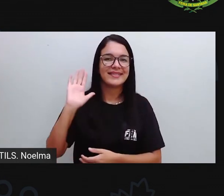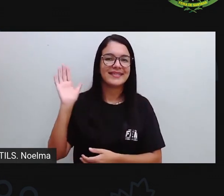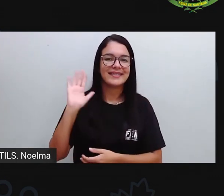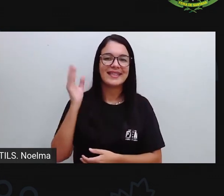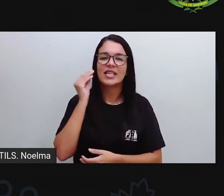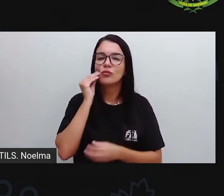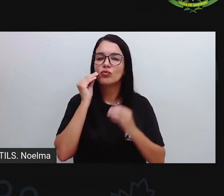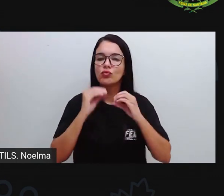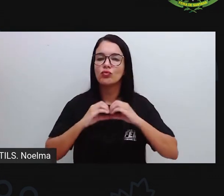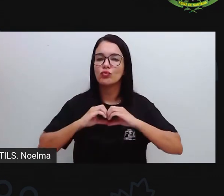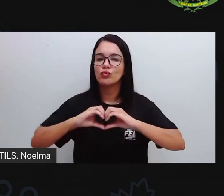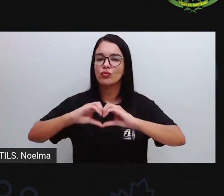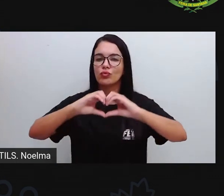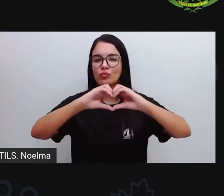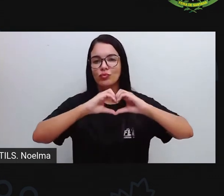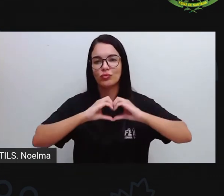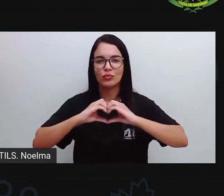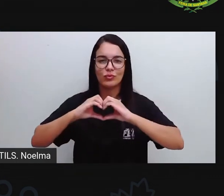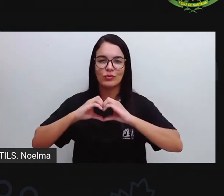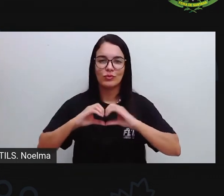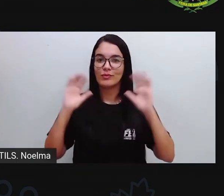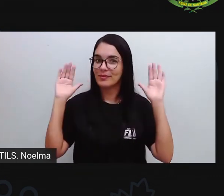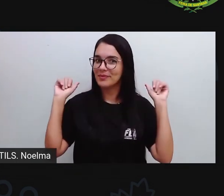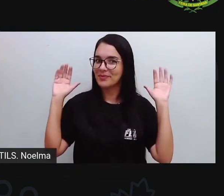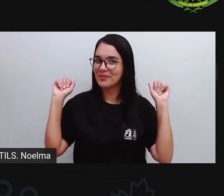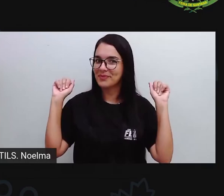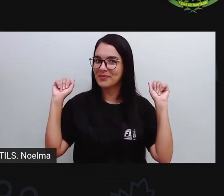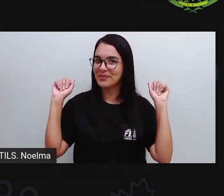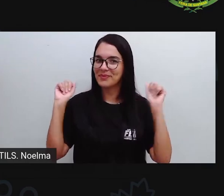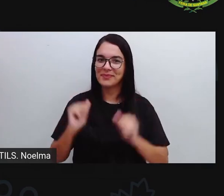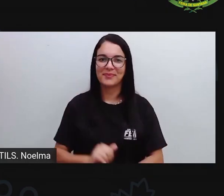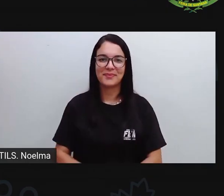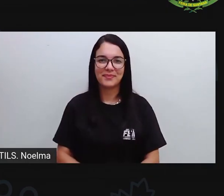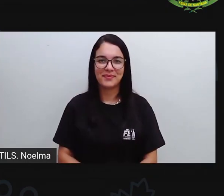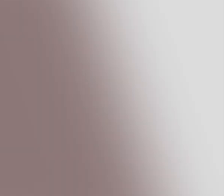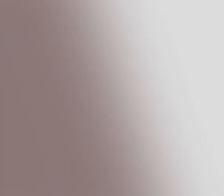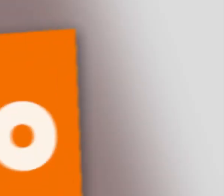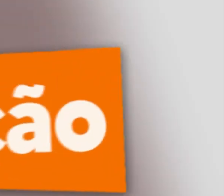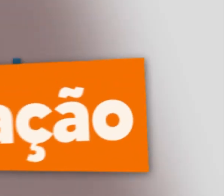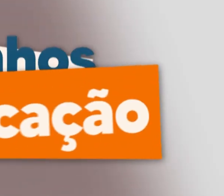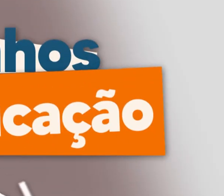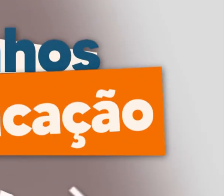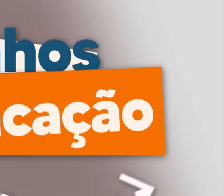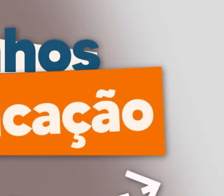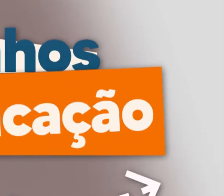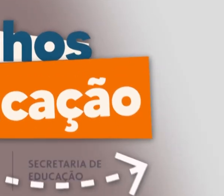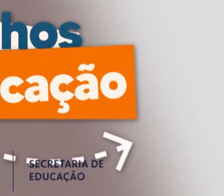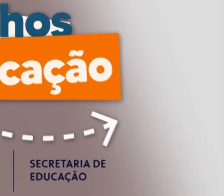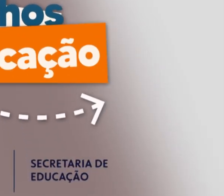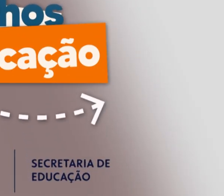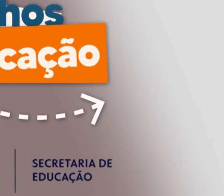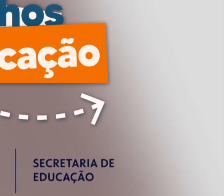no coração de cada um de vocês e até lá. Tchau, tchau. Tchau.